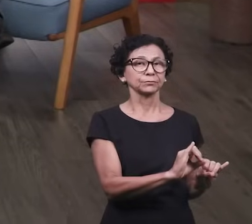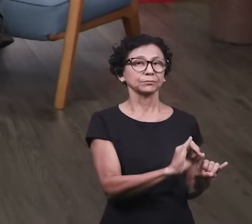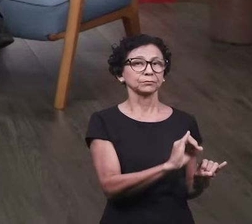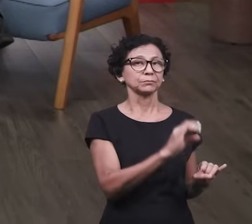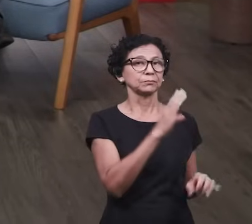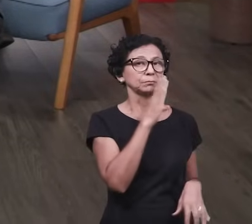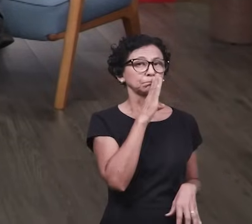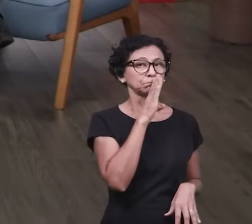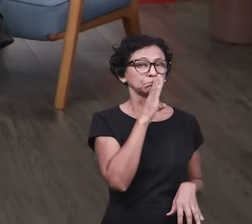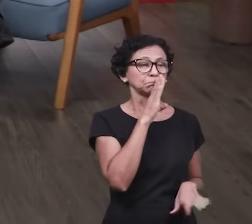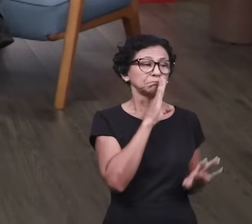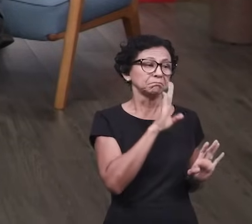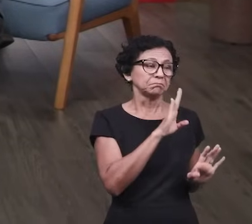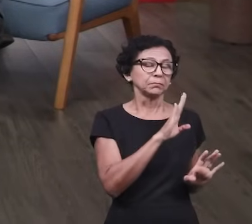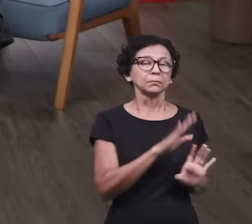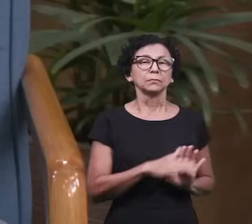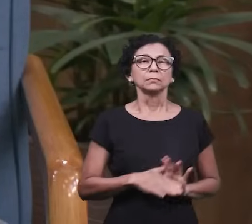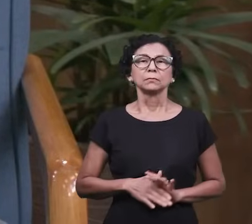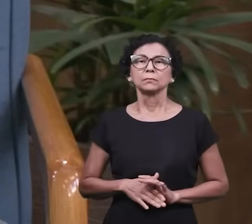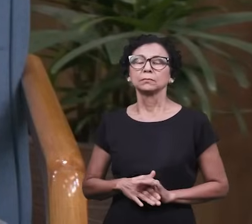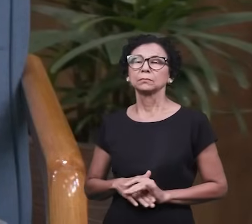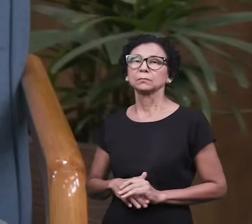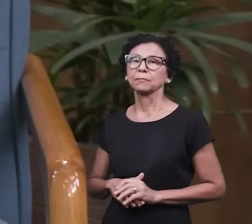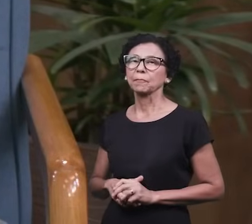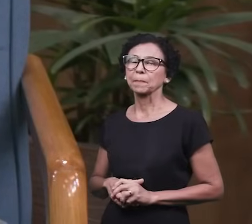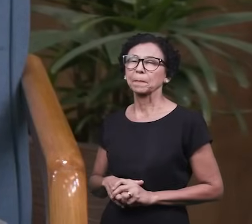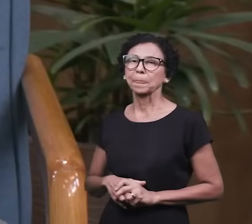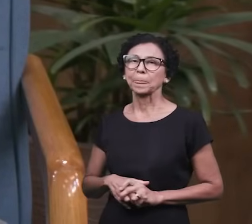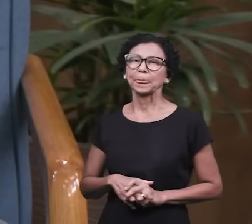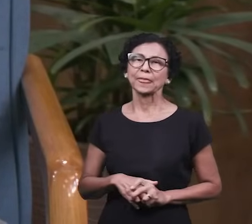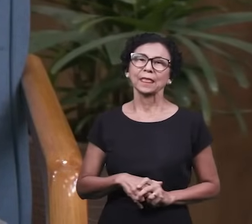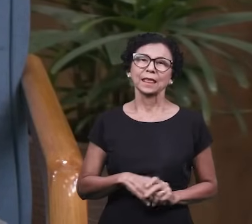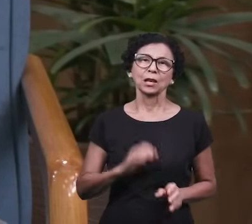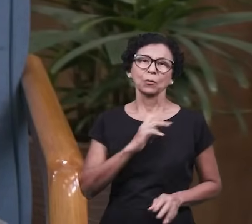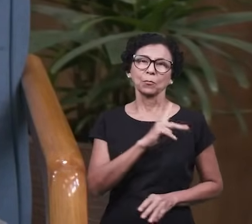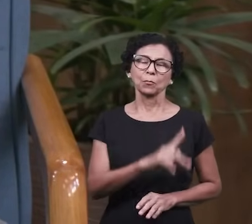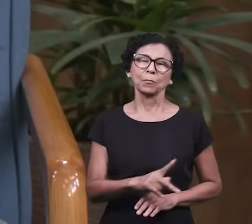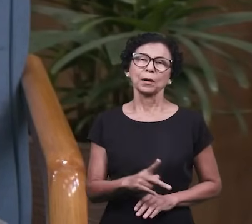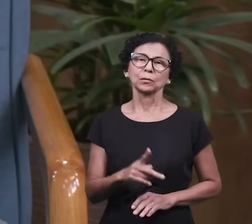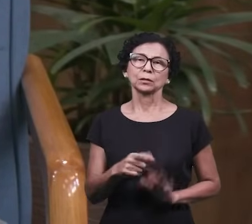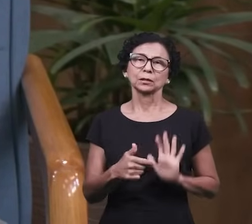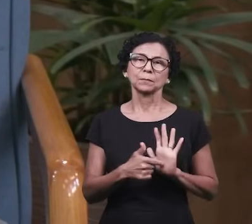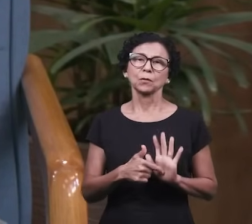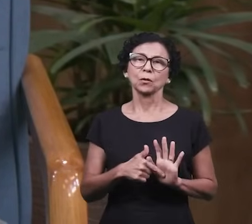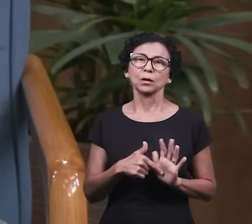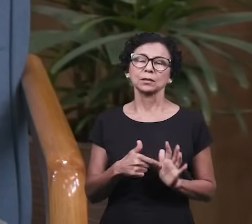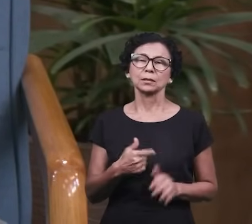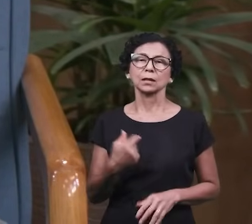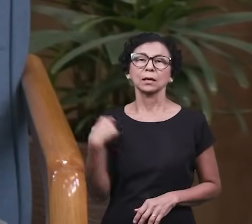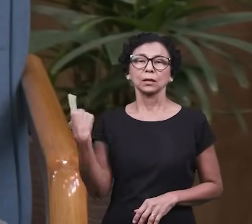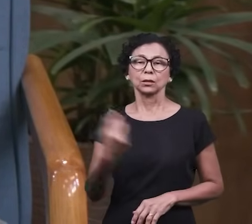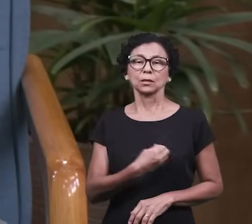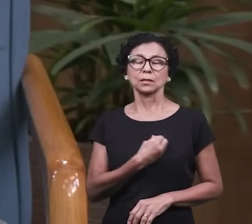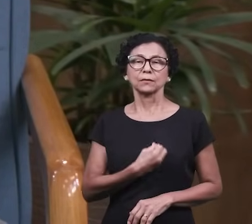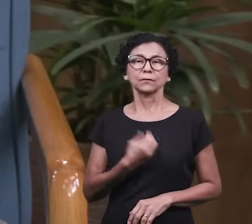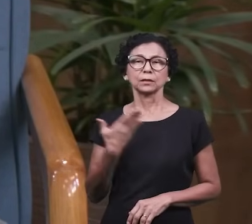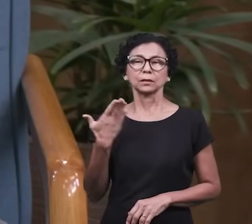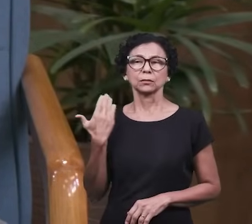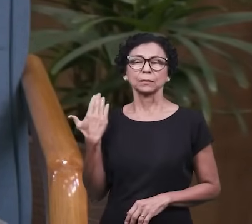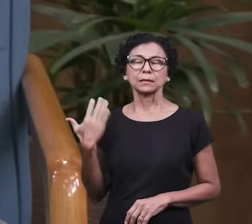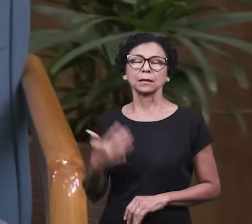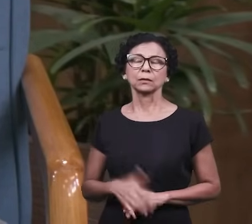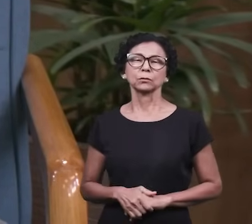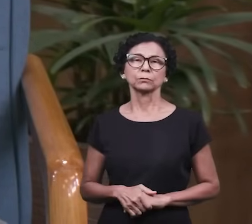Essa palavra do apóstolo Paulo, falando sobre como éramos antes, é exatamente o que vocês acabaram de dizer. Estávamos